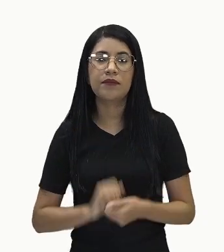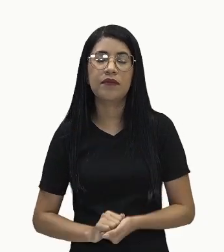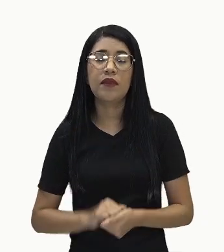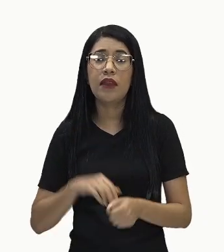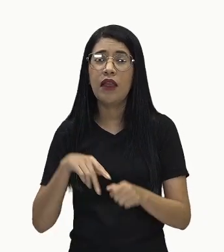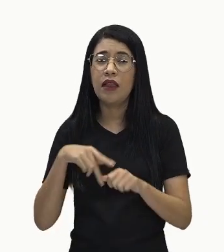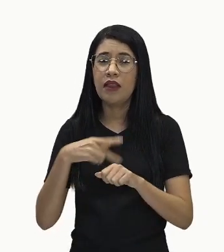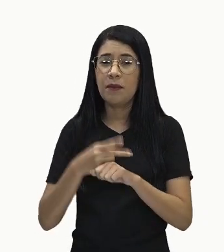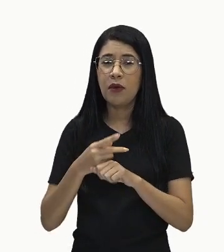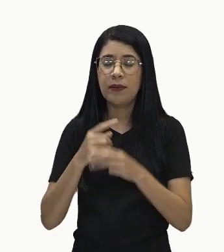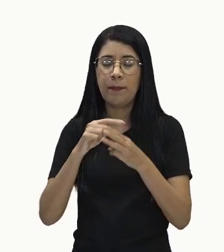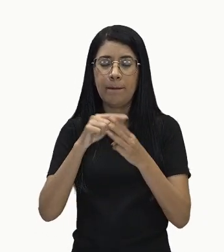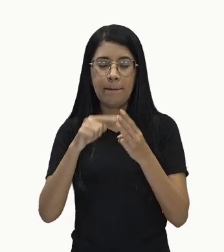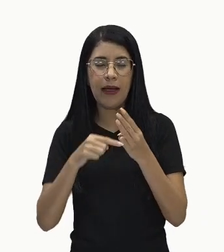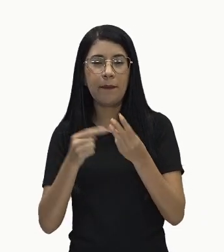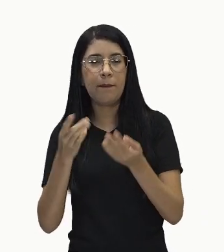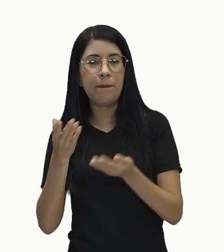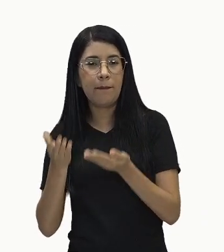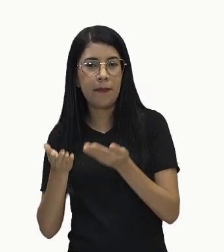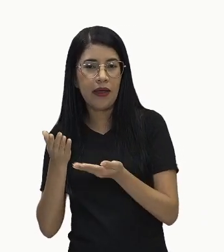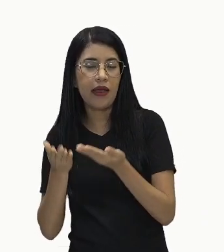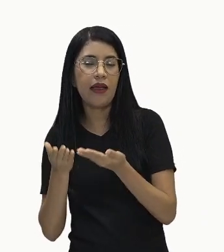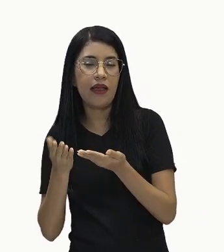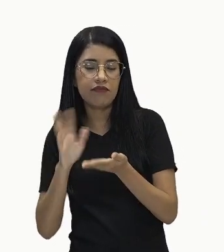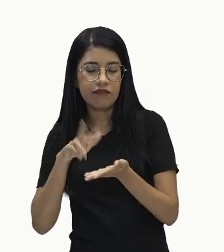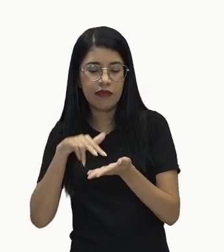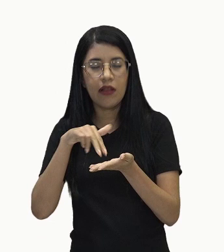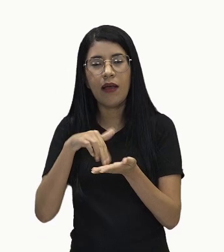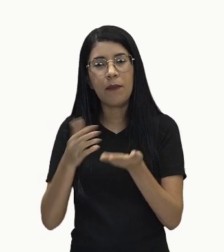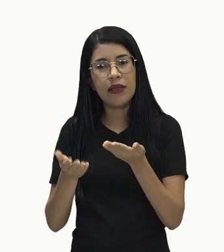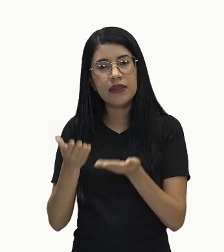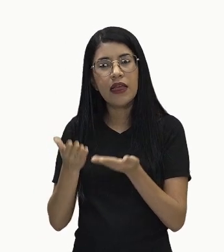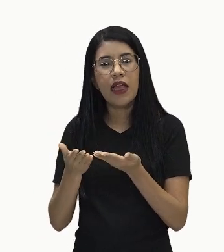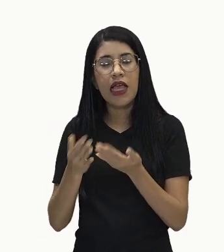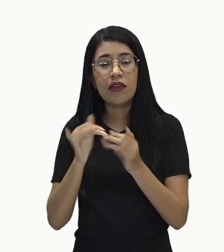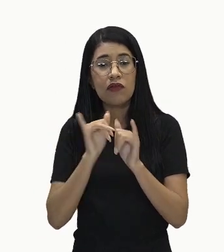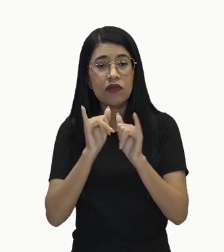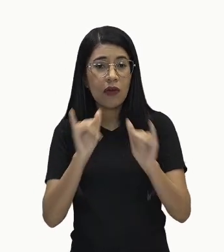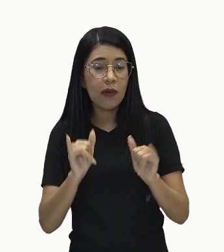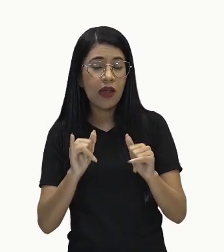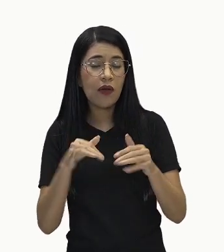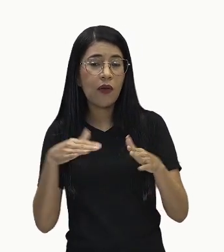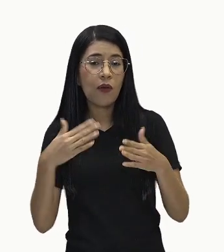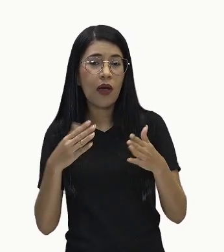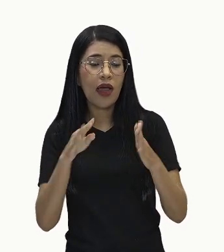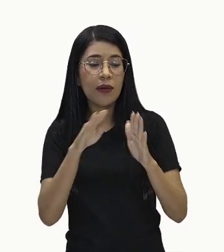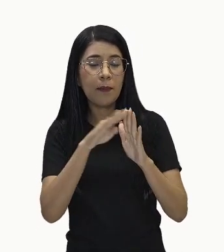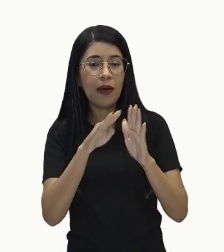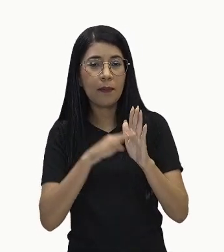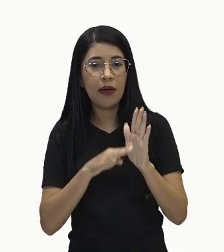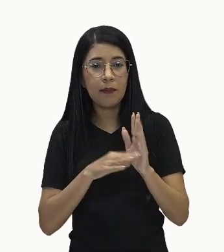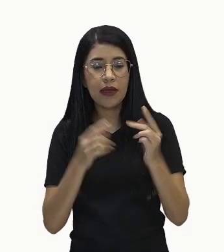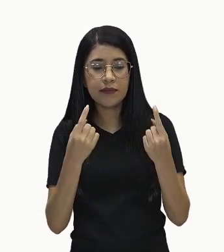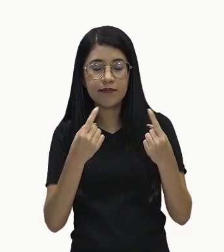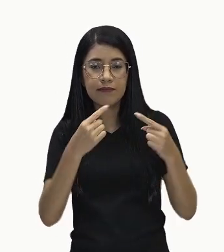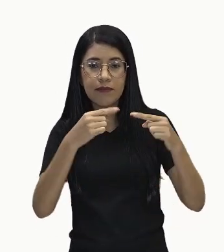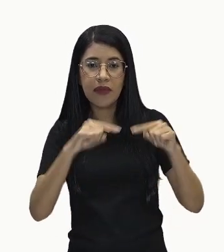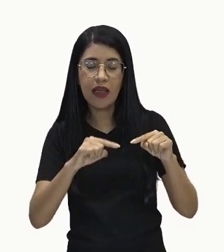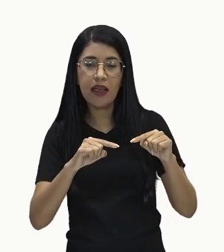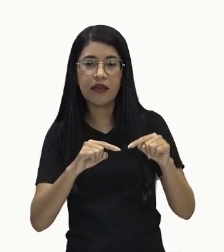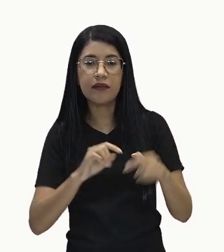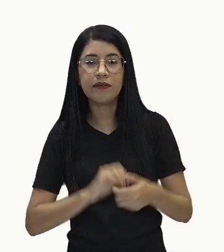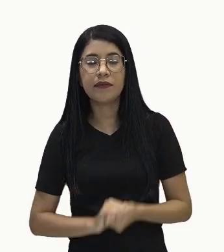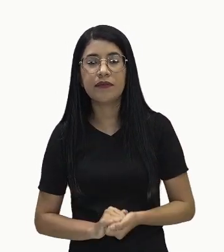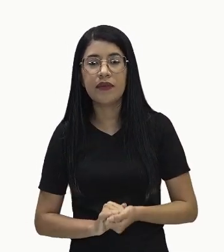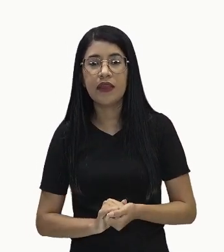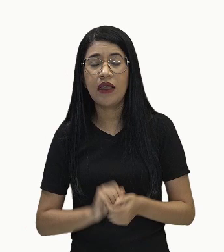7,87. Muito bem. Vamos ao comando da questão. Após as 3 pesagens, os organizadores do torneio